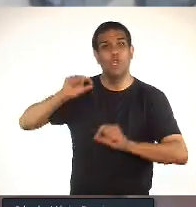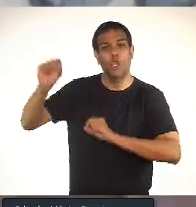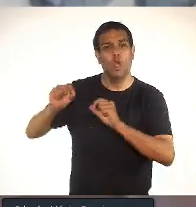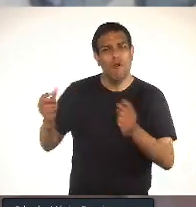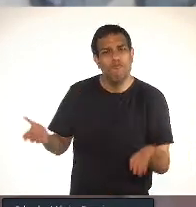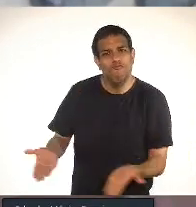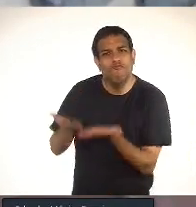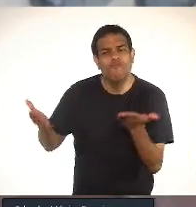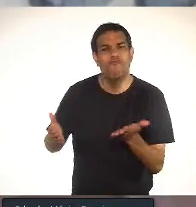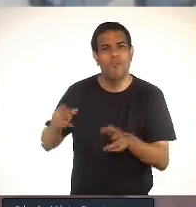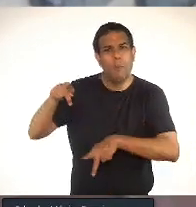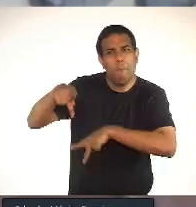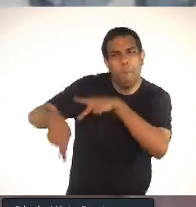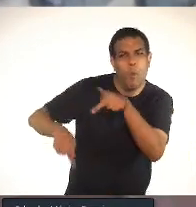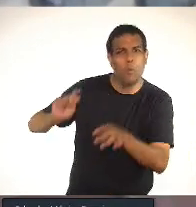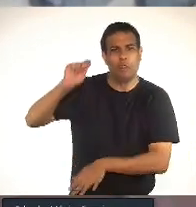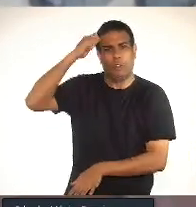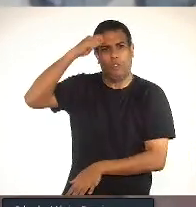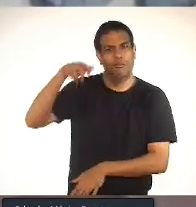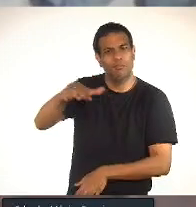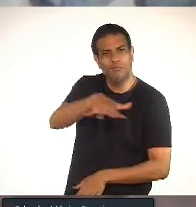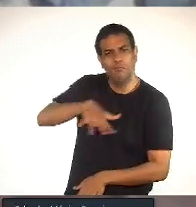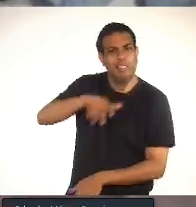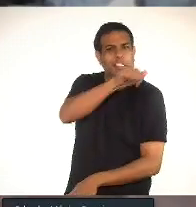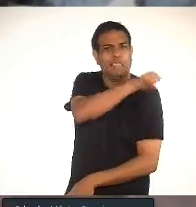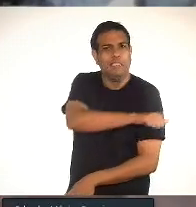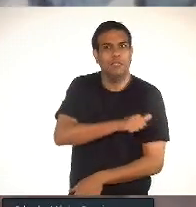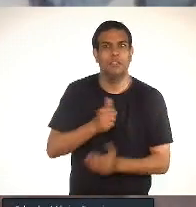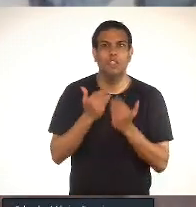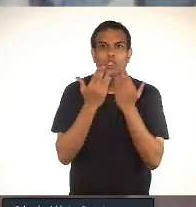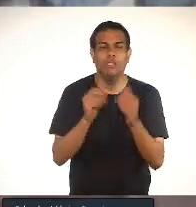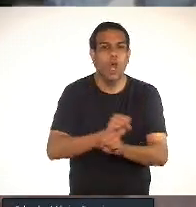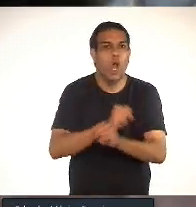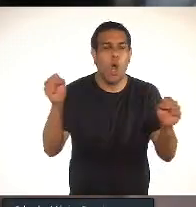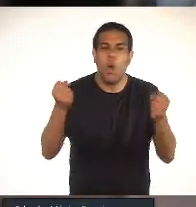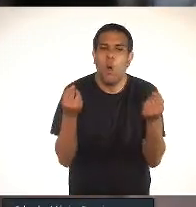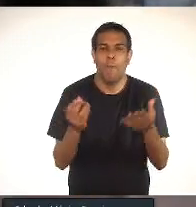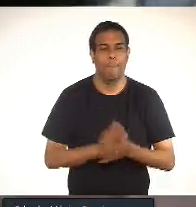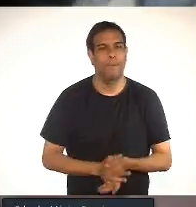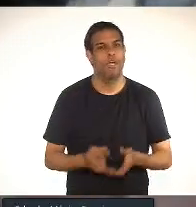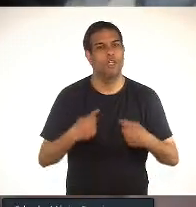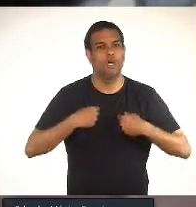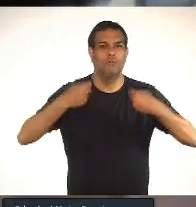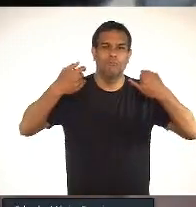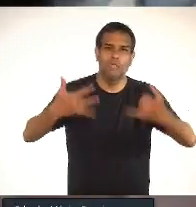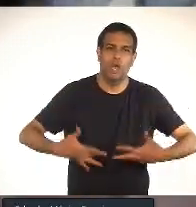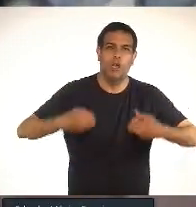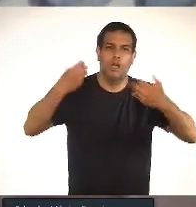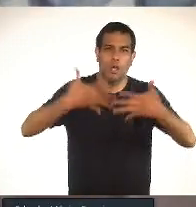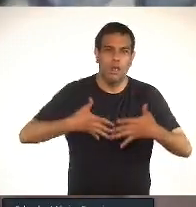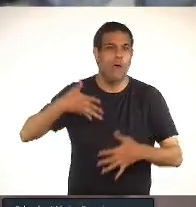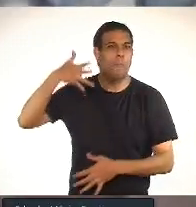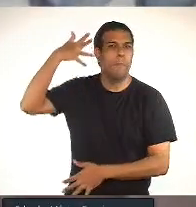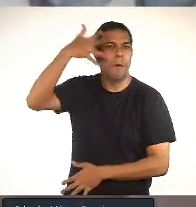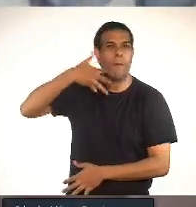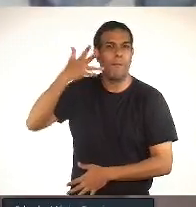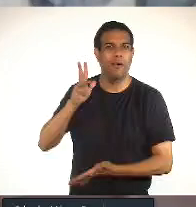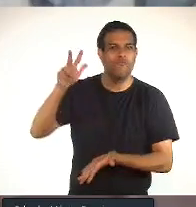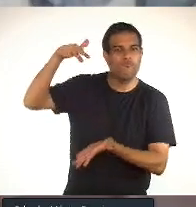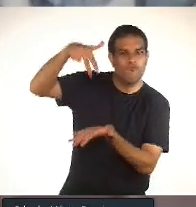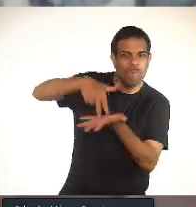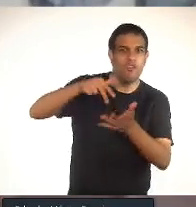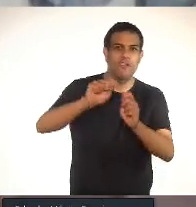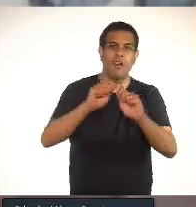a população negra, o contingente negro desse Estado. É impossível. Eu falei no meu discurso de chegada a